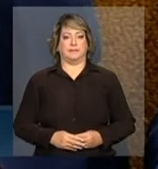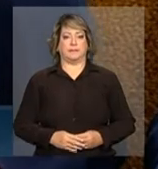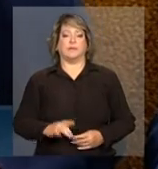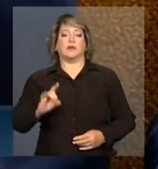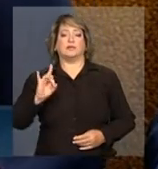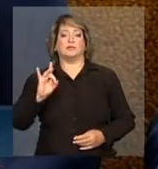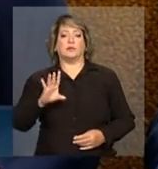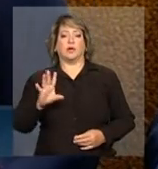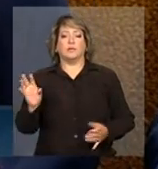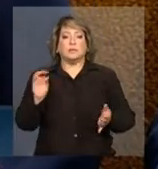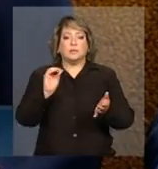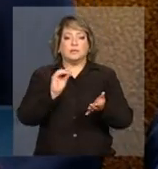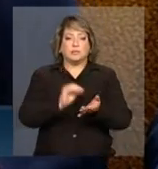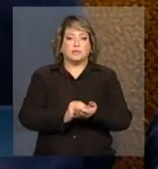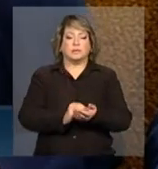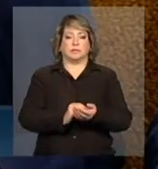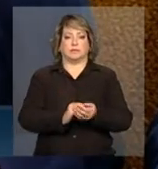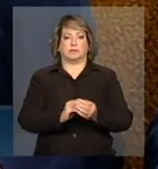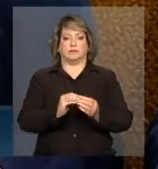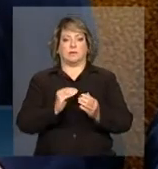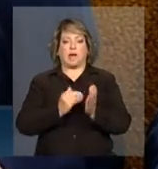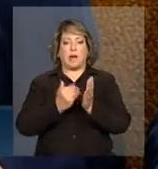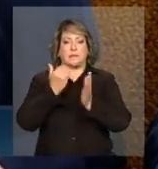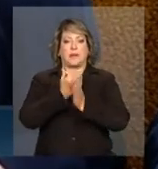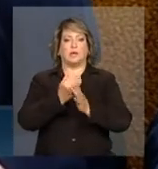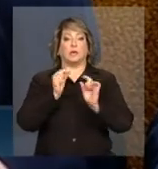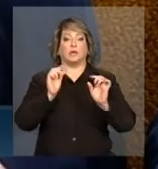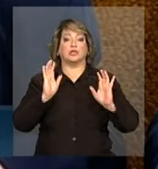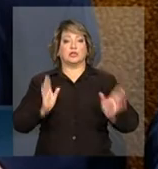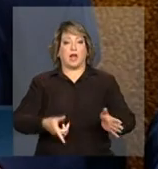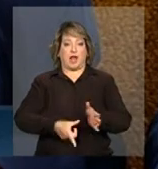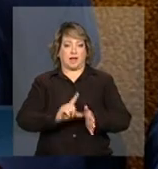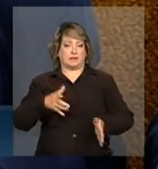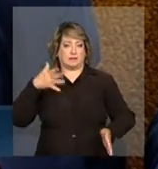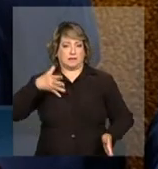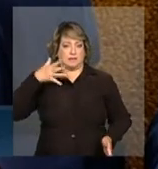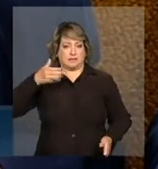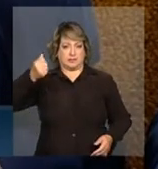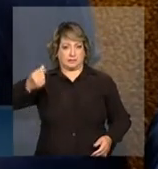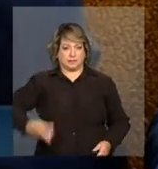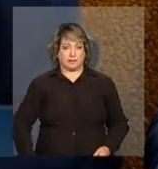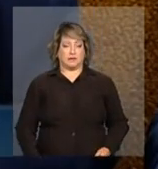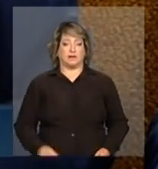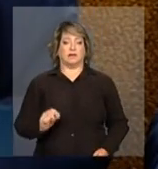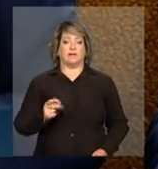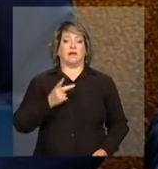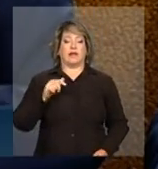apenas acrescentando ao que já foi dito, né, dizer que, de fato, esse processo de luta